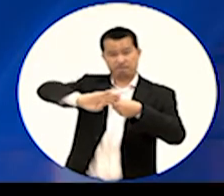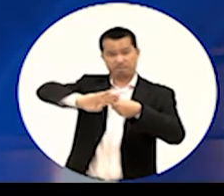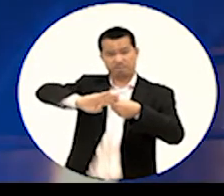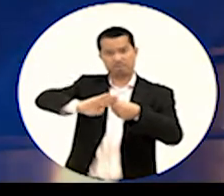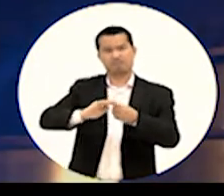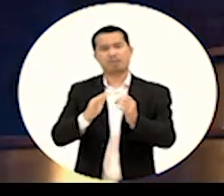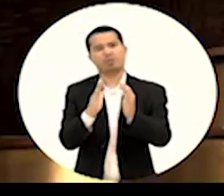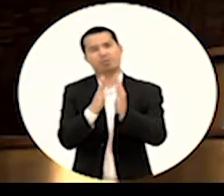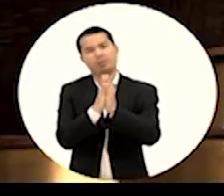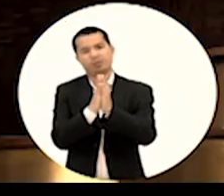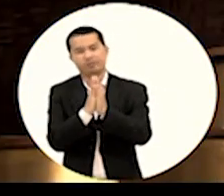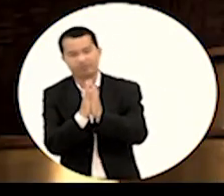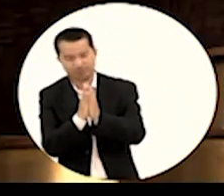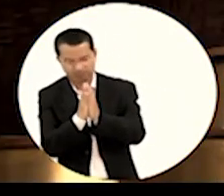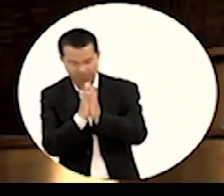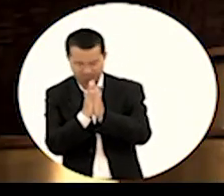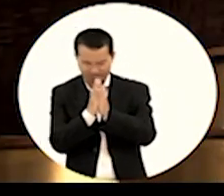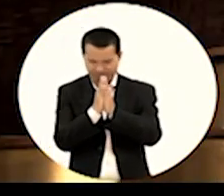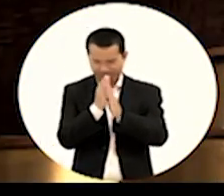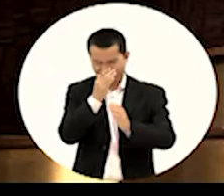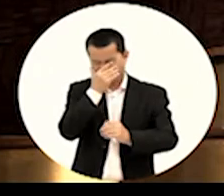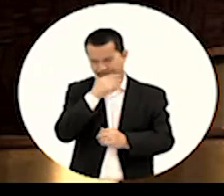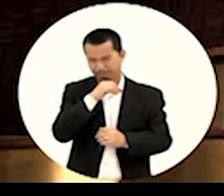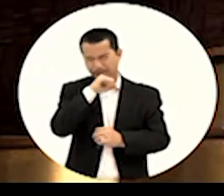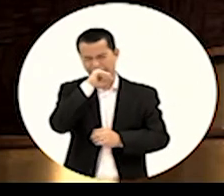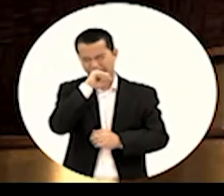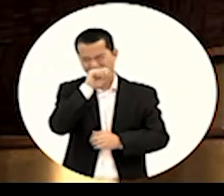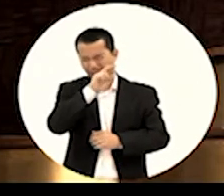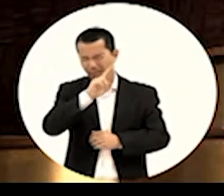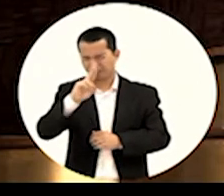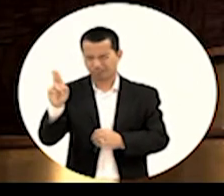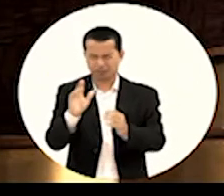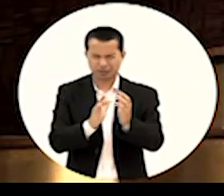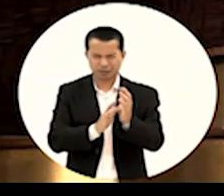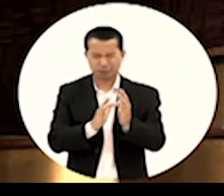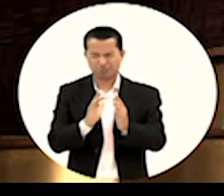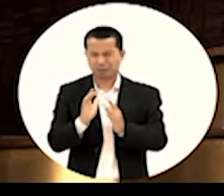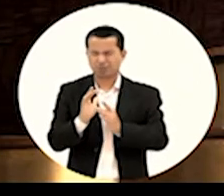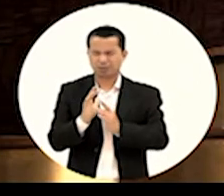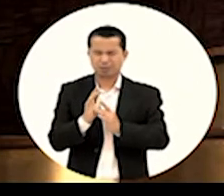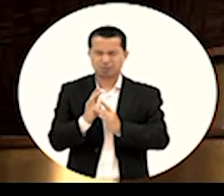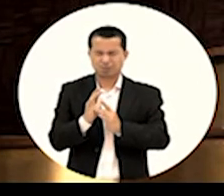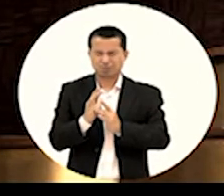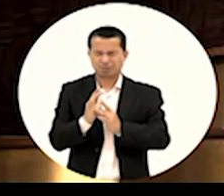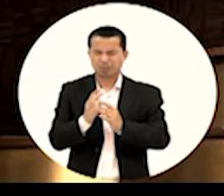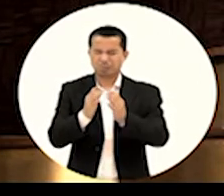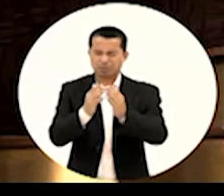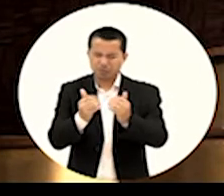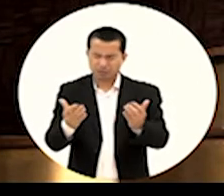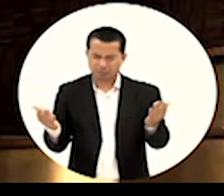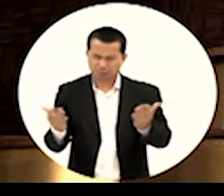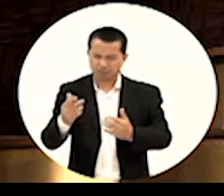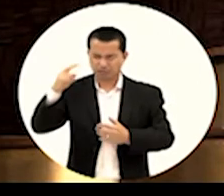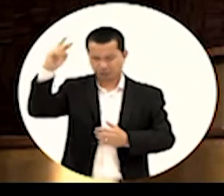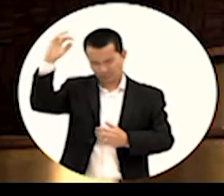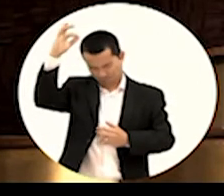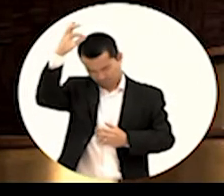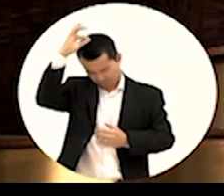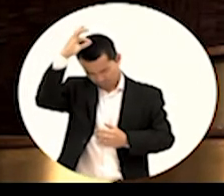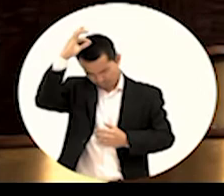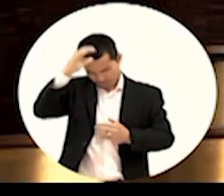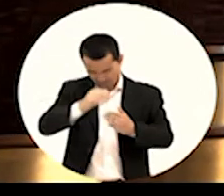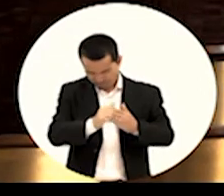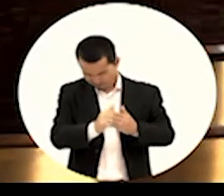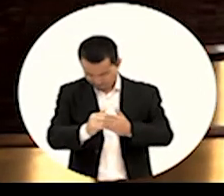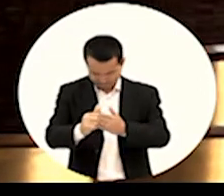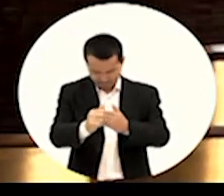da Babilônia. Pai querido, em nome de Jesus, nós queremos invocar a direção do